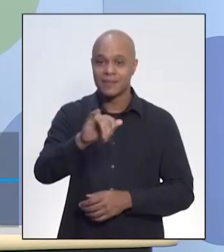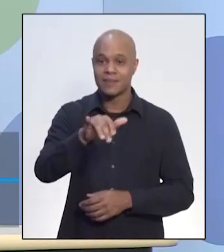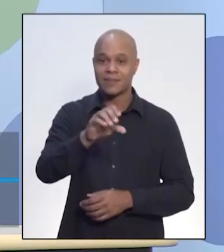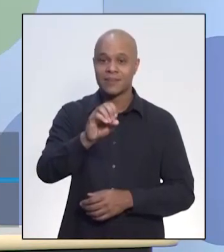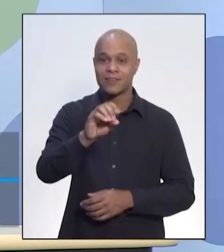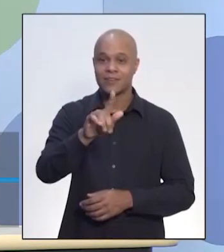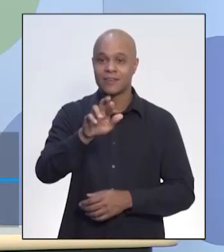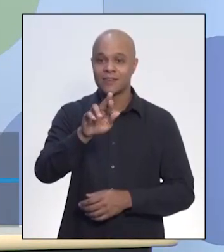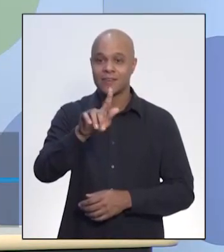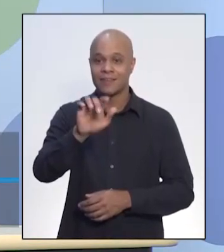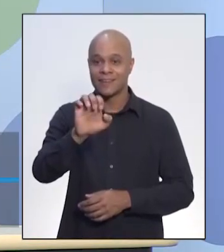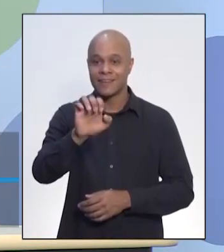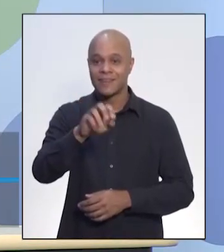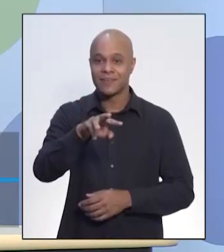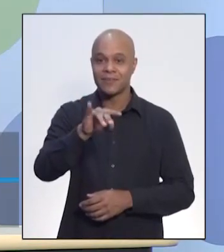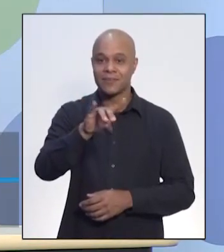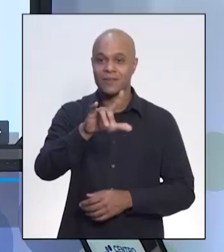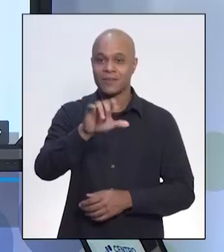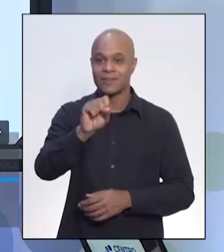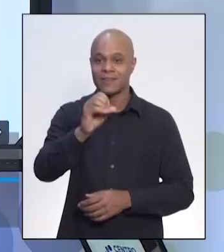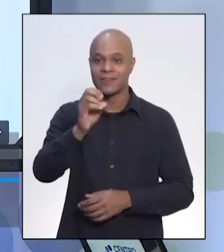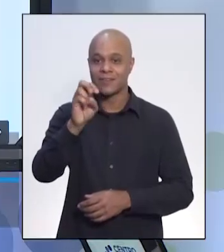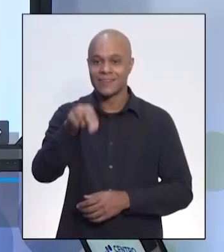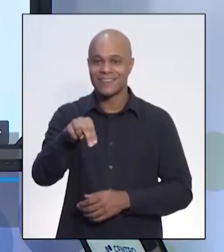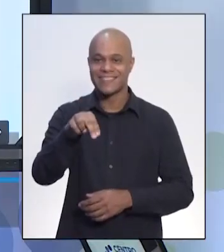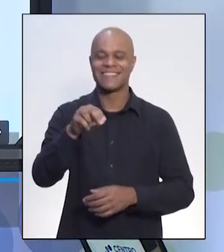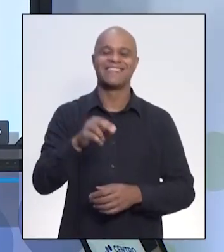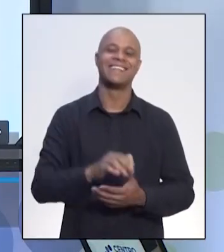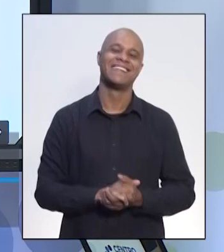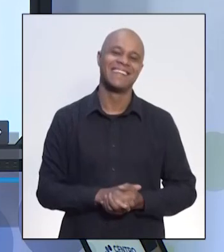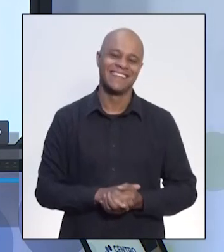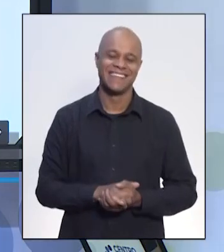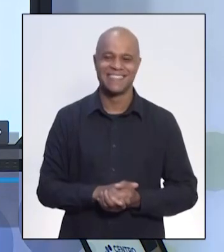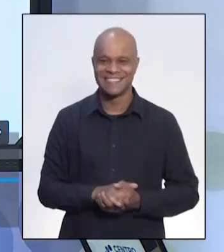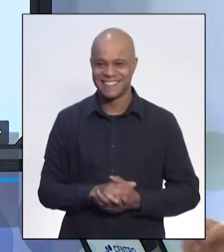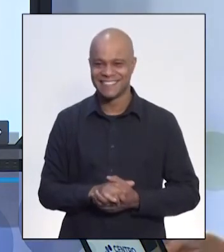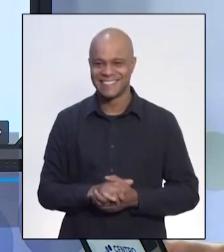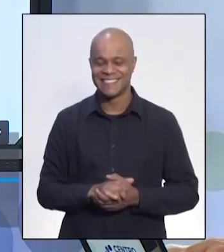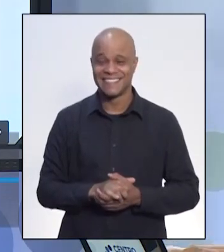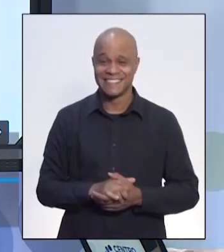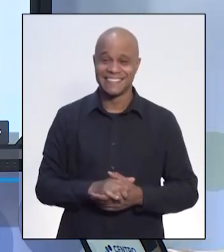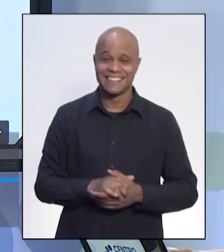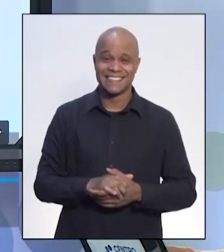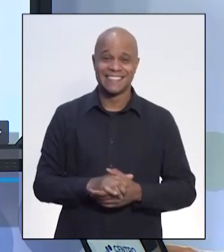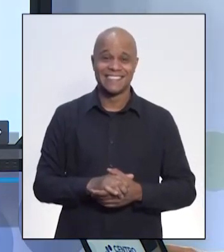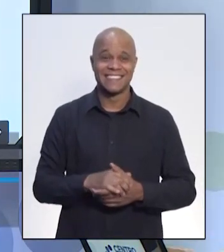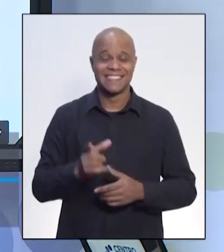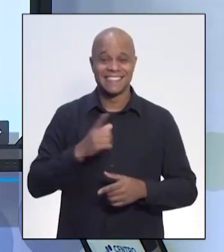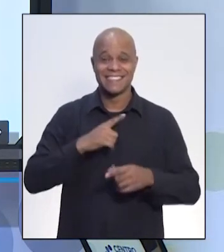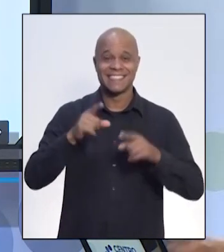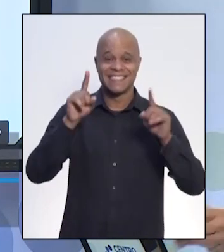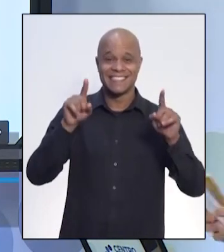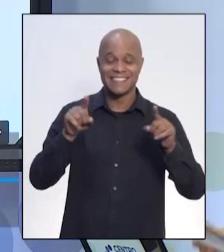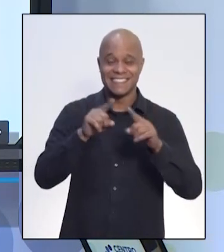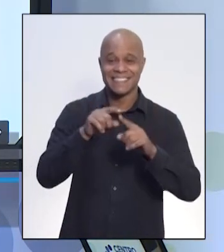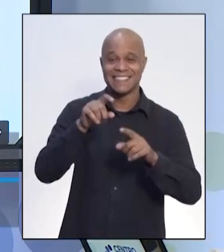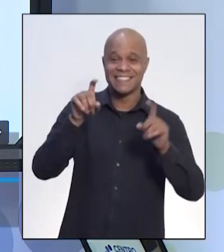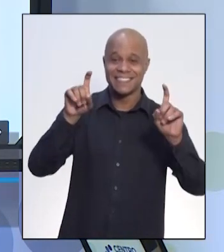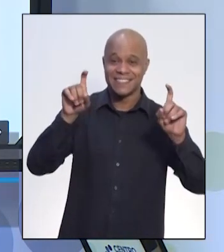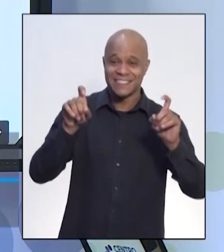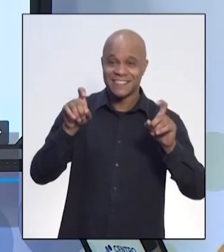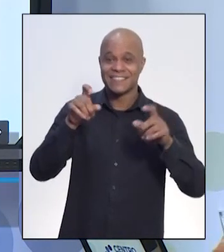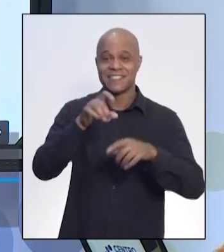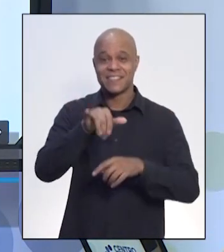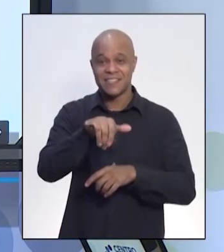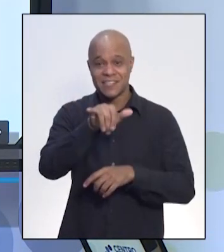aí, professora Roberta, vamos na resposta? Vamos sim, então vamos lá. Ó. Então, a gente tinha aqui mesmo o quê? Um curral, que tem x, y e